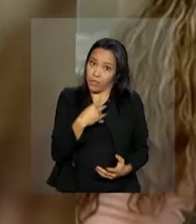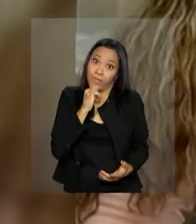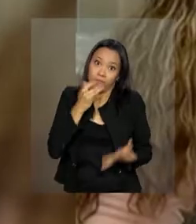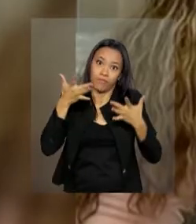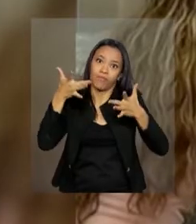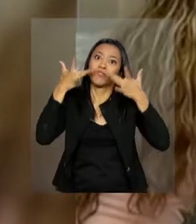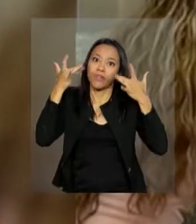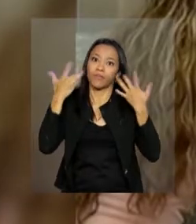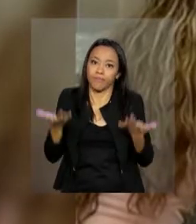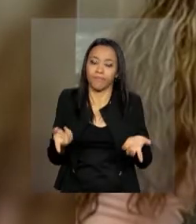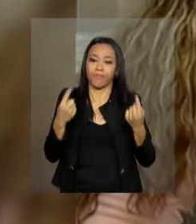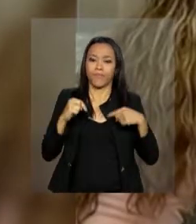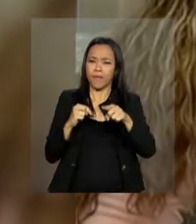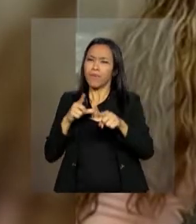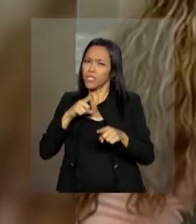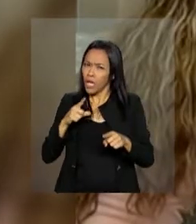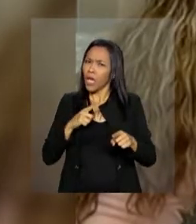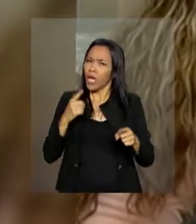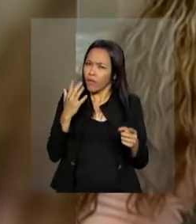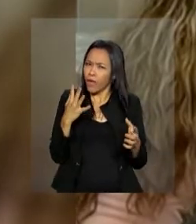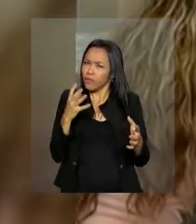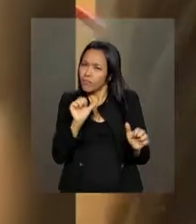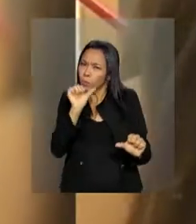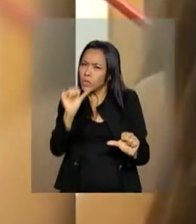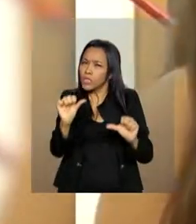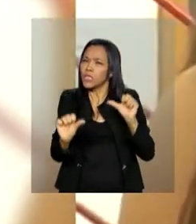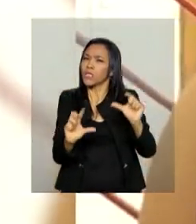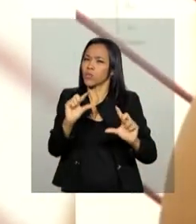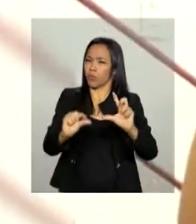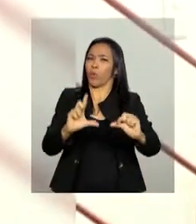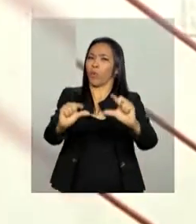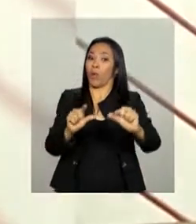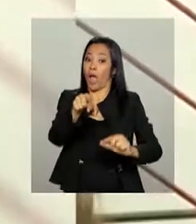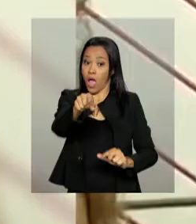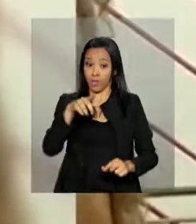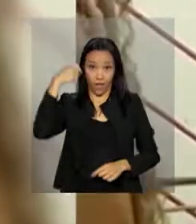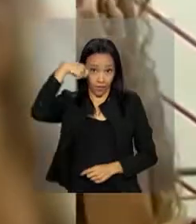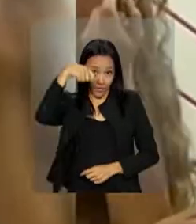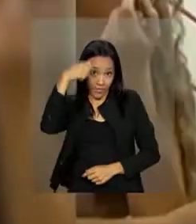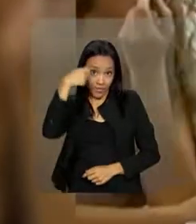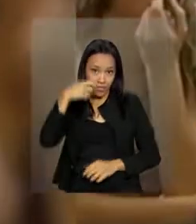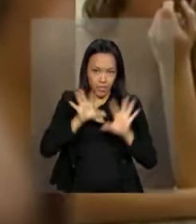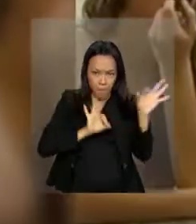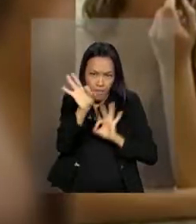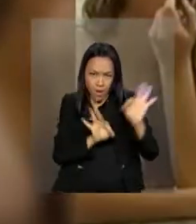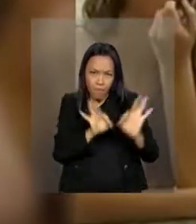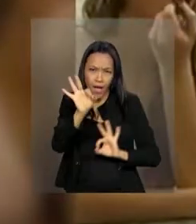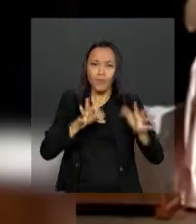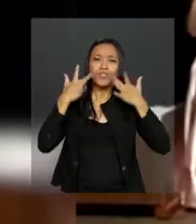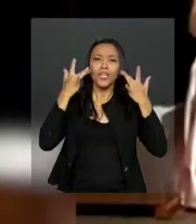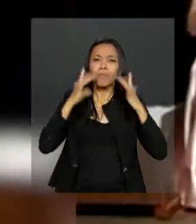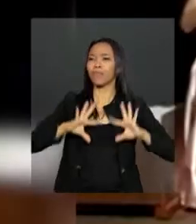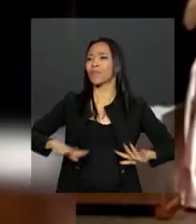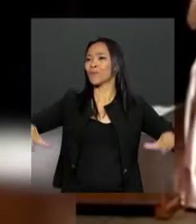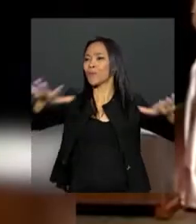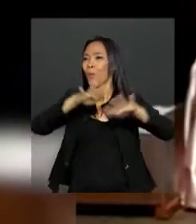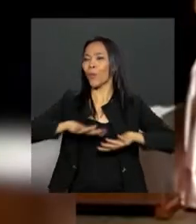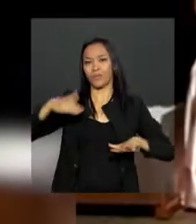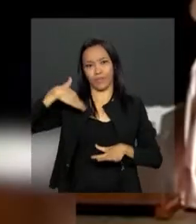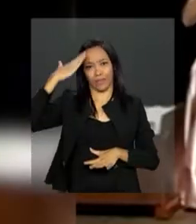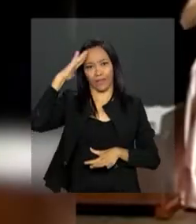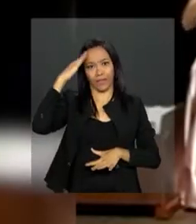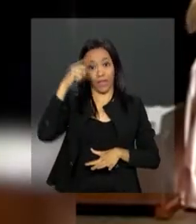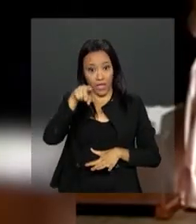exemplo. Mas tem atitudes que, aos poucos, vão mudando o quadro. As atrizes se preparam para fazer uma peça que todo mundo entende. No palco,